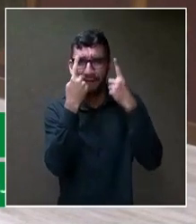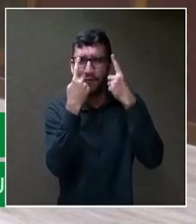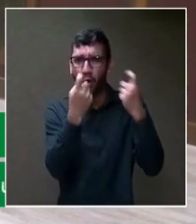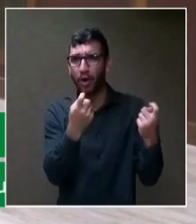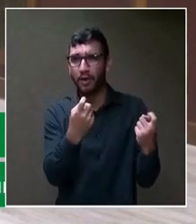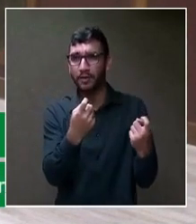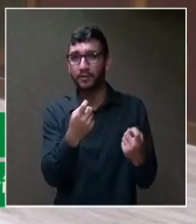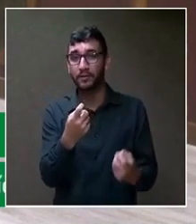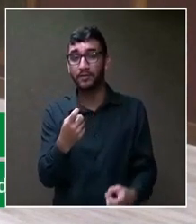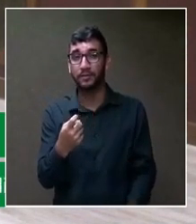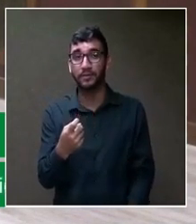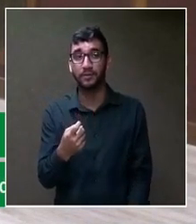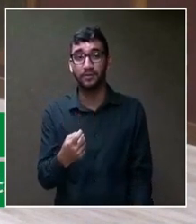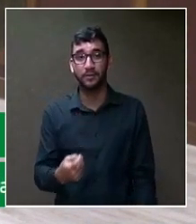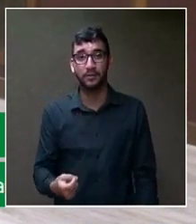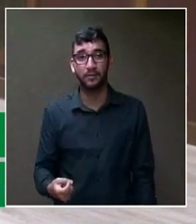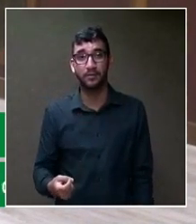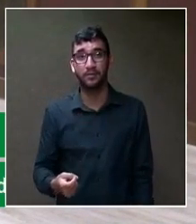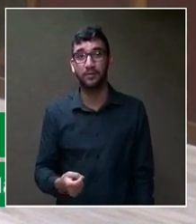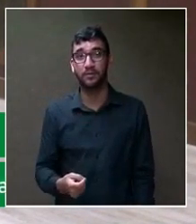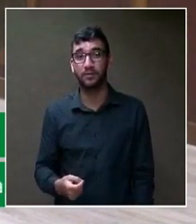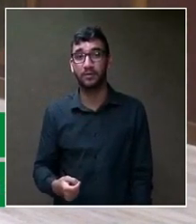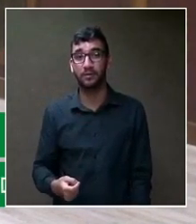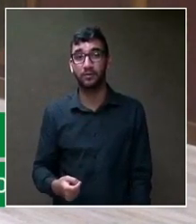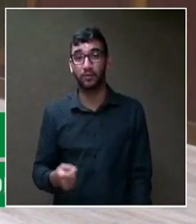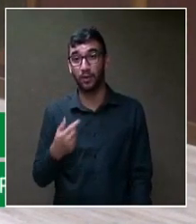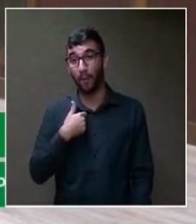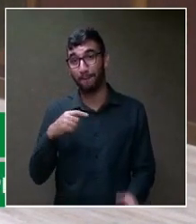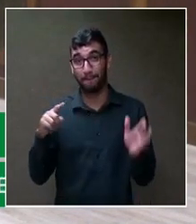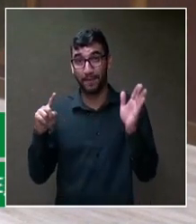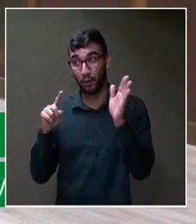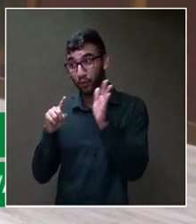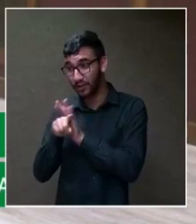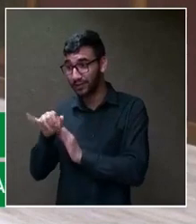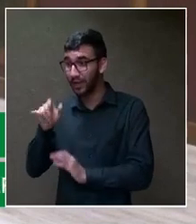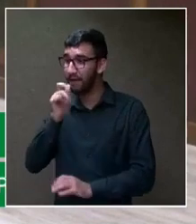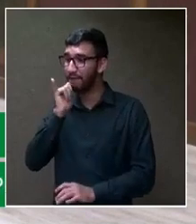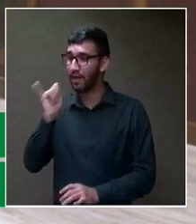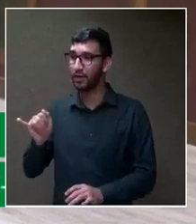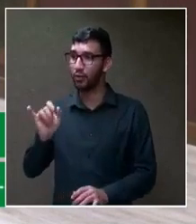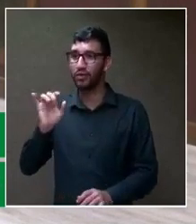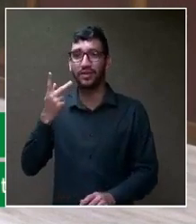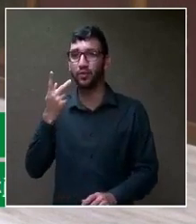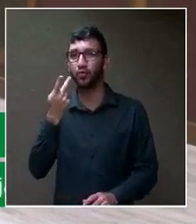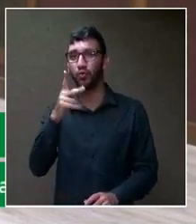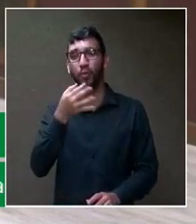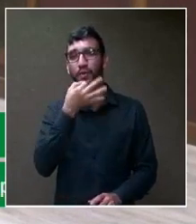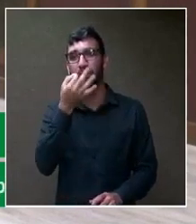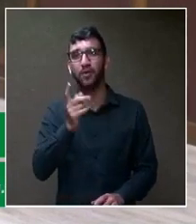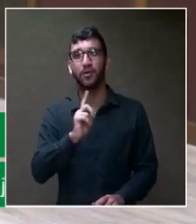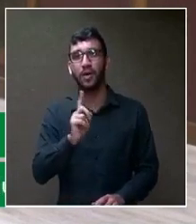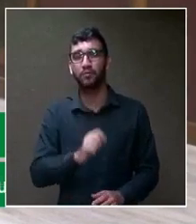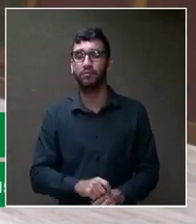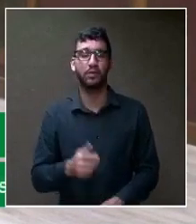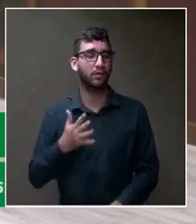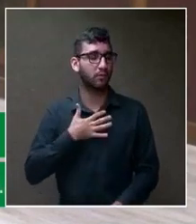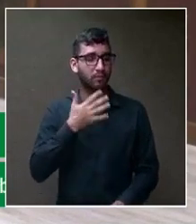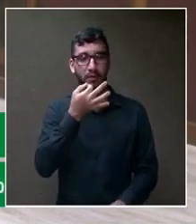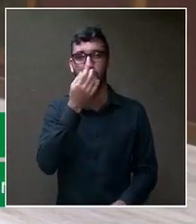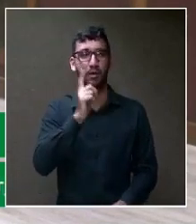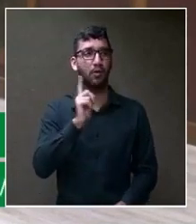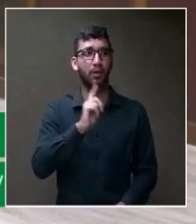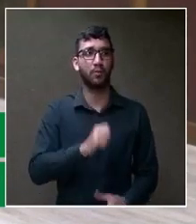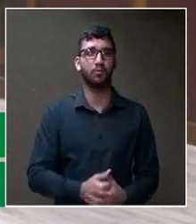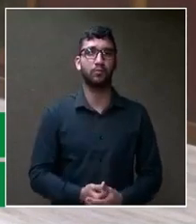Para mim, isso é um tipo de sofrimento. Eu estou lhe perguntando se ela falou para a senhora. Não, o que a senhora acha? Ela falou para a senhora isso? Não, falou não.